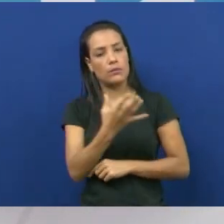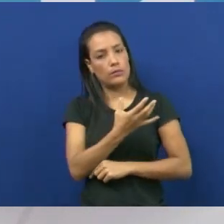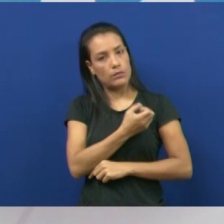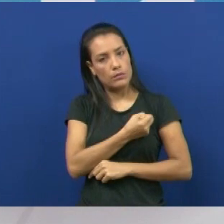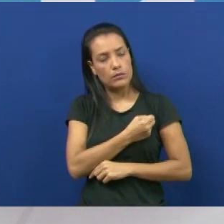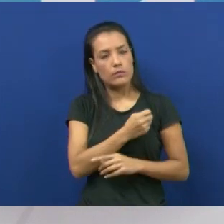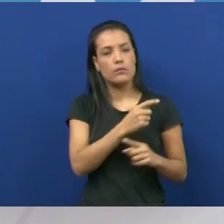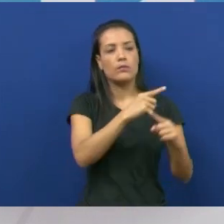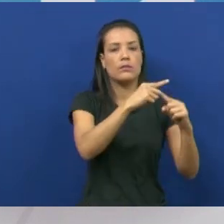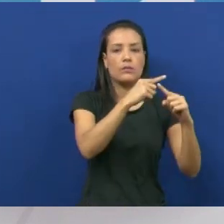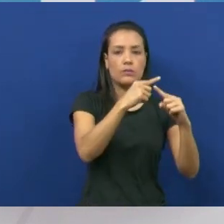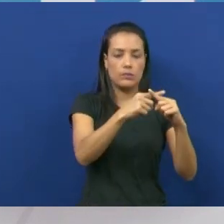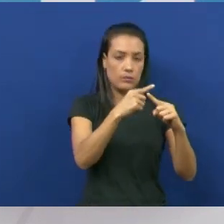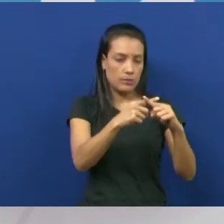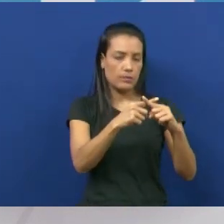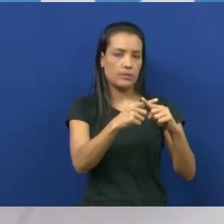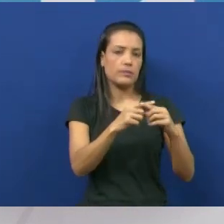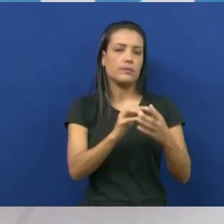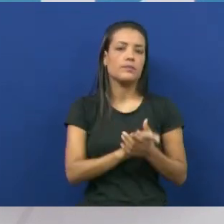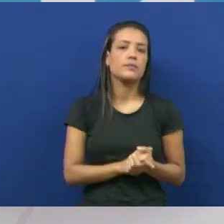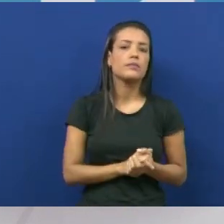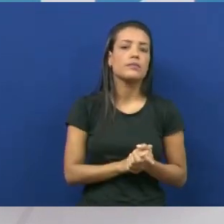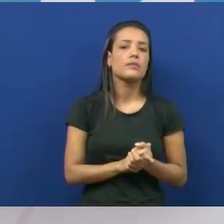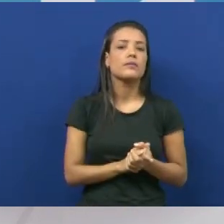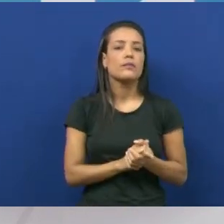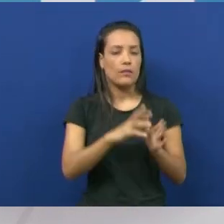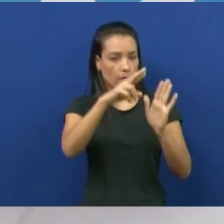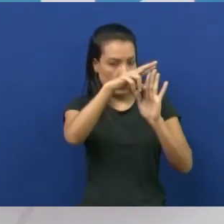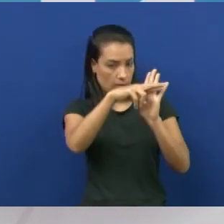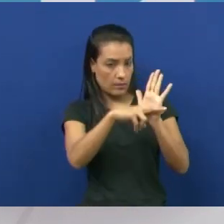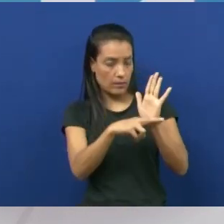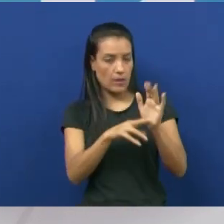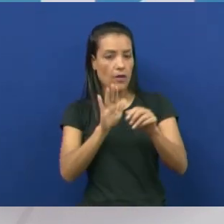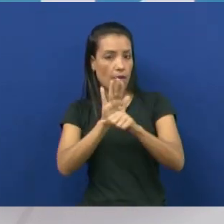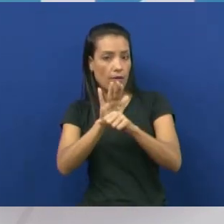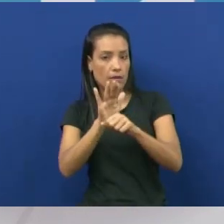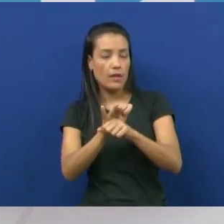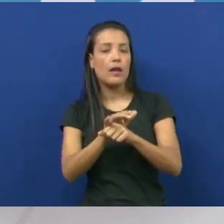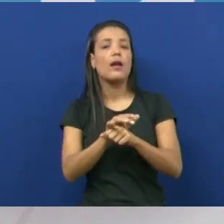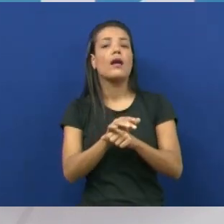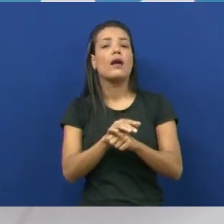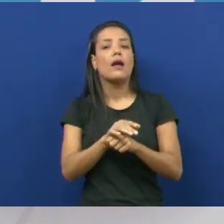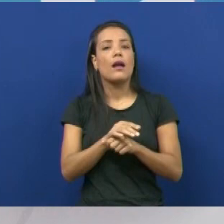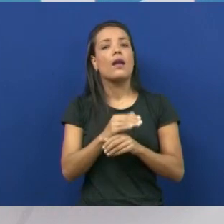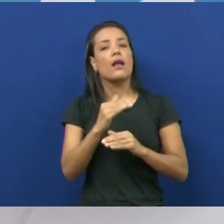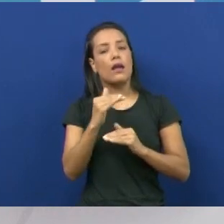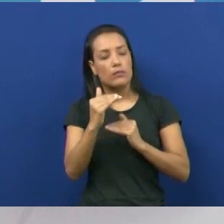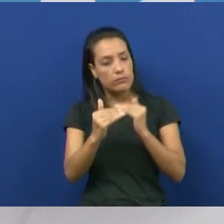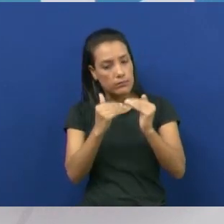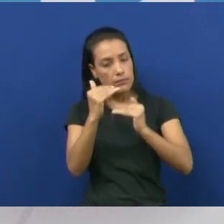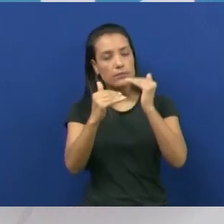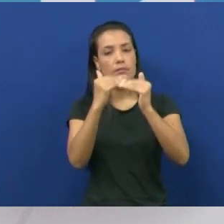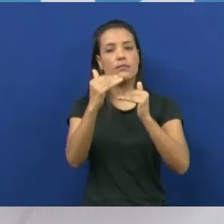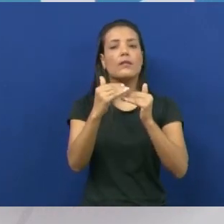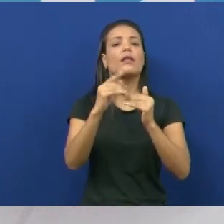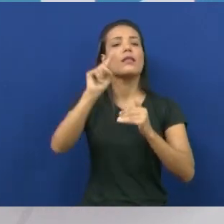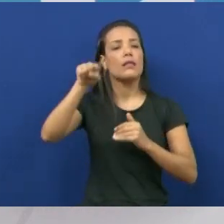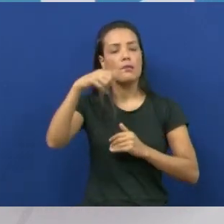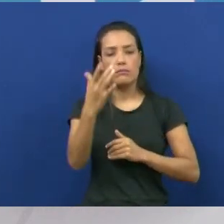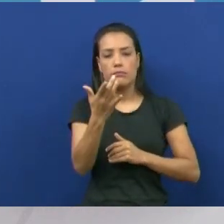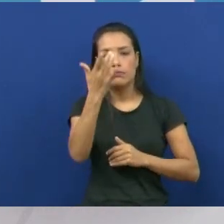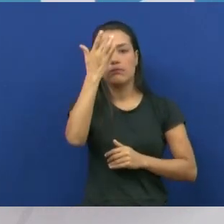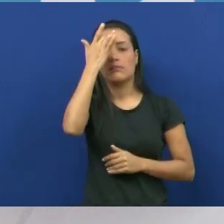sucessivamente. Esse passo a passo vai fazer com que você consiga não se perder no meio do caminho. Com o tempo, tu pega o jeito e consegue fazer